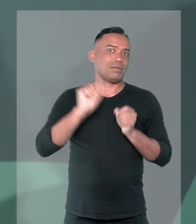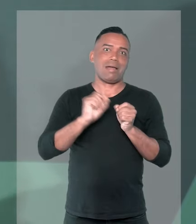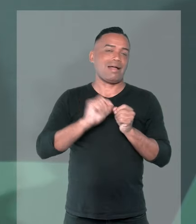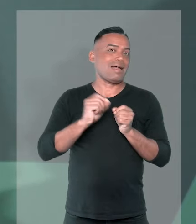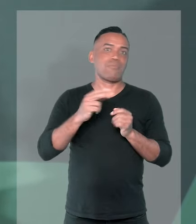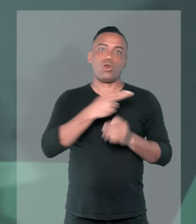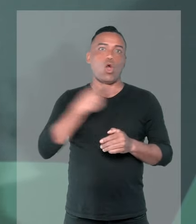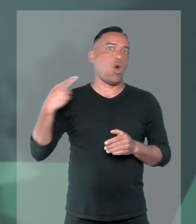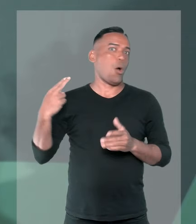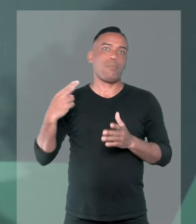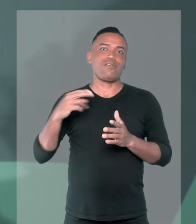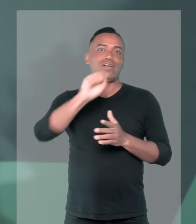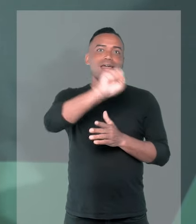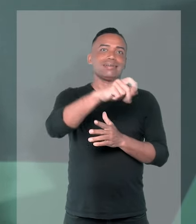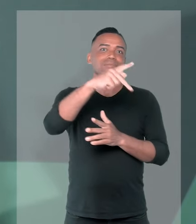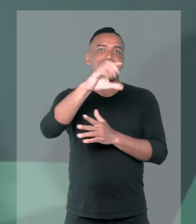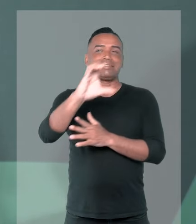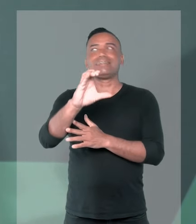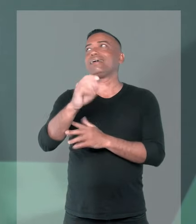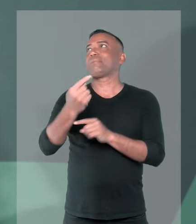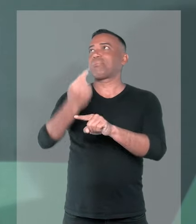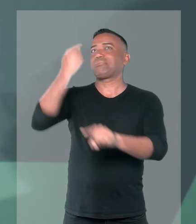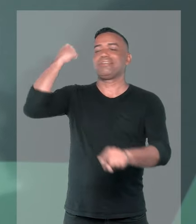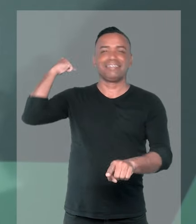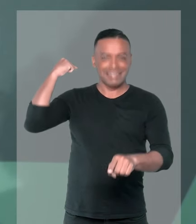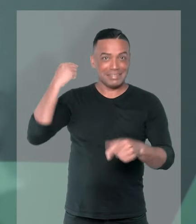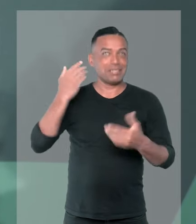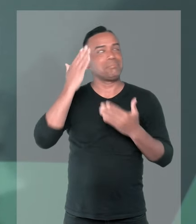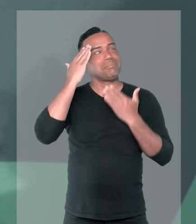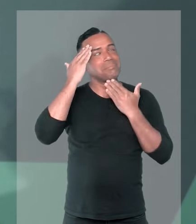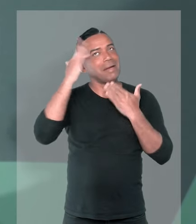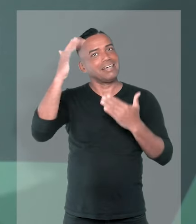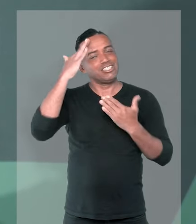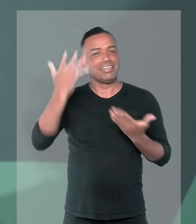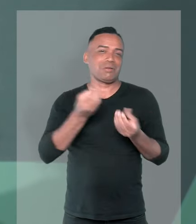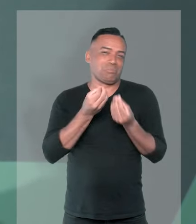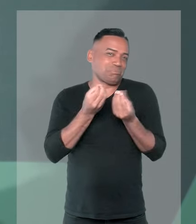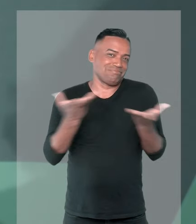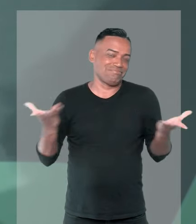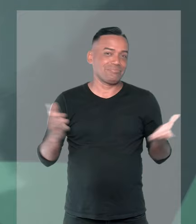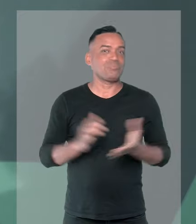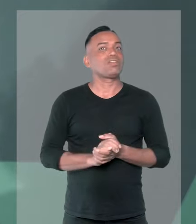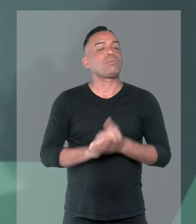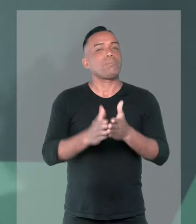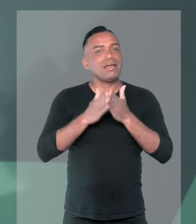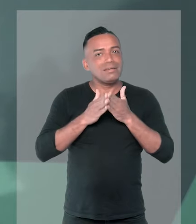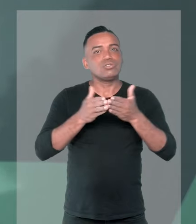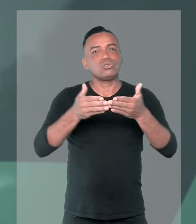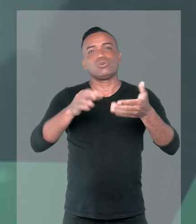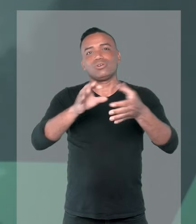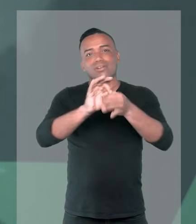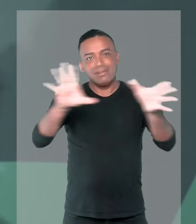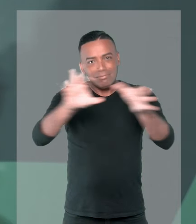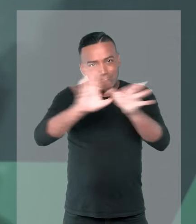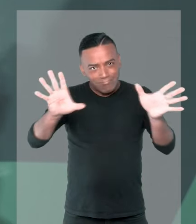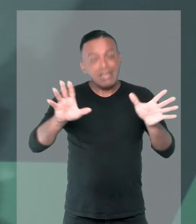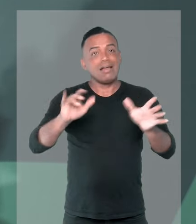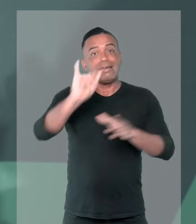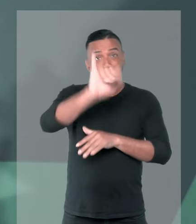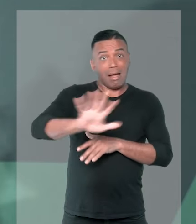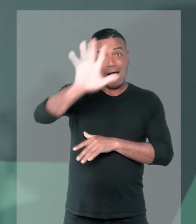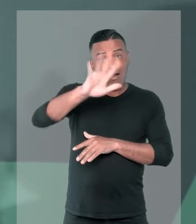SPC meu nome naquela época você imagina Que beleza E então desde já peço autorização de imagem para você vocês